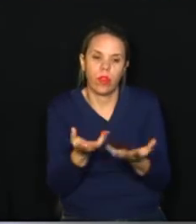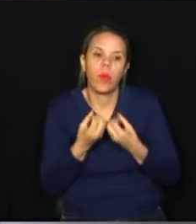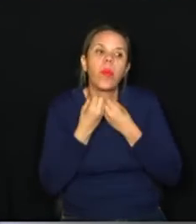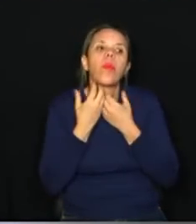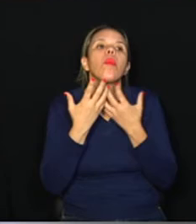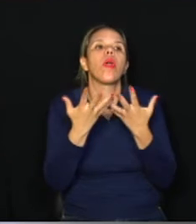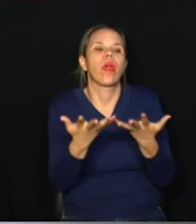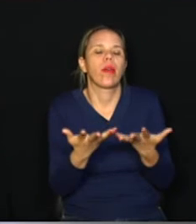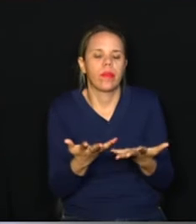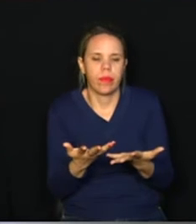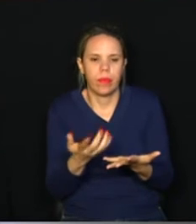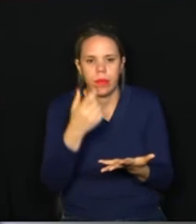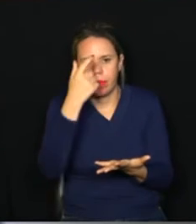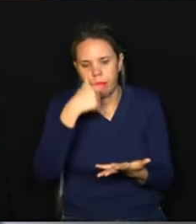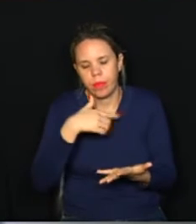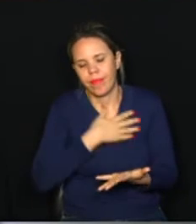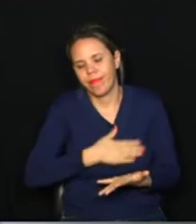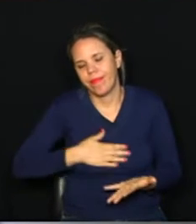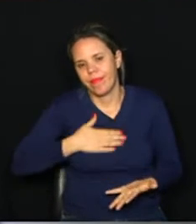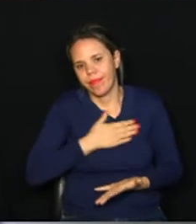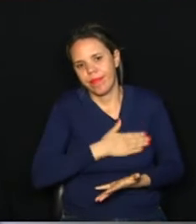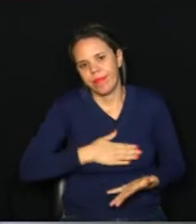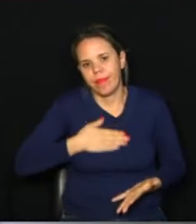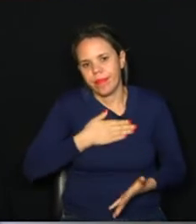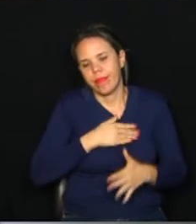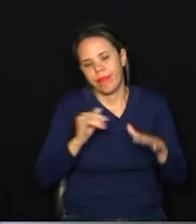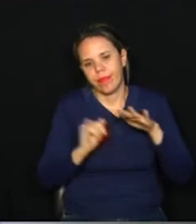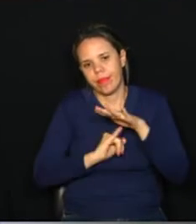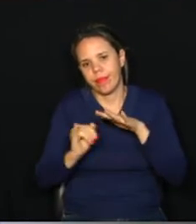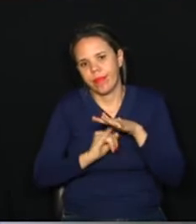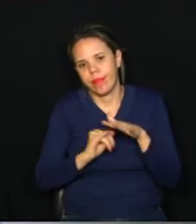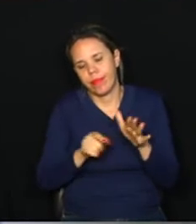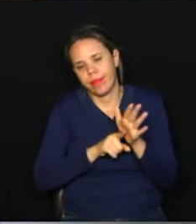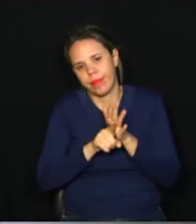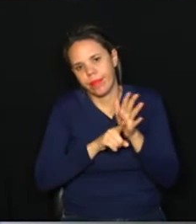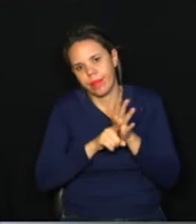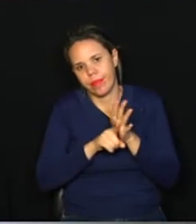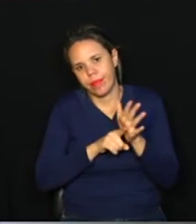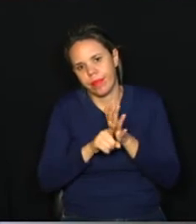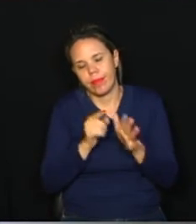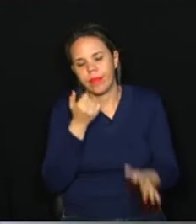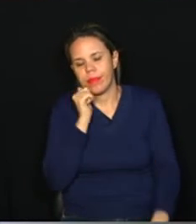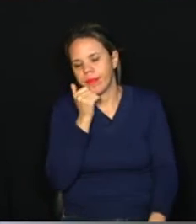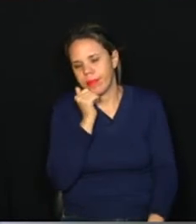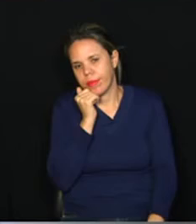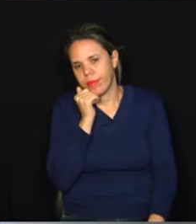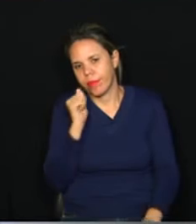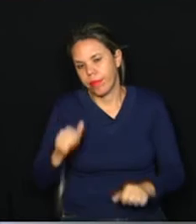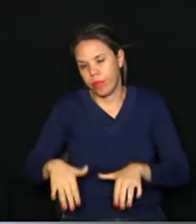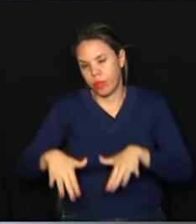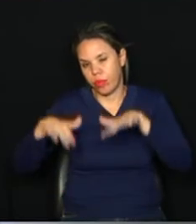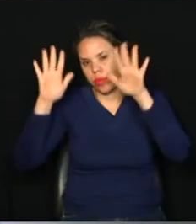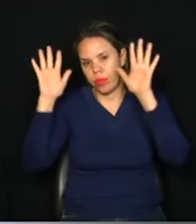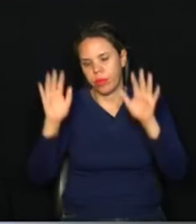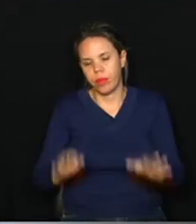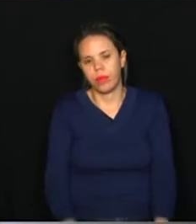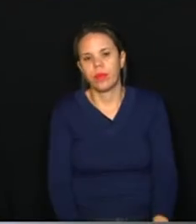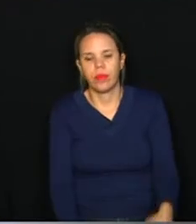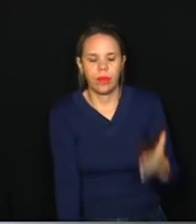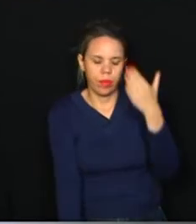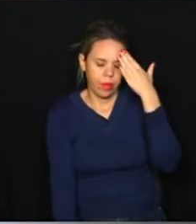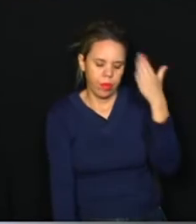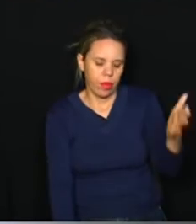é de um cara que é apaixonado pelas instituições de pesquisa e pela ciência desde longa data.